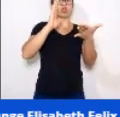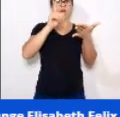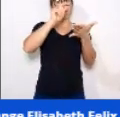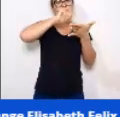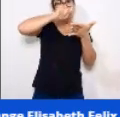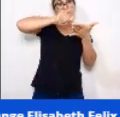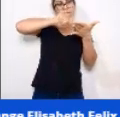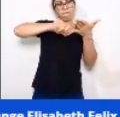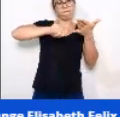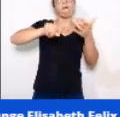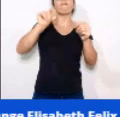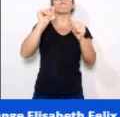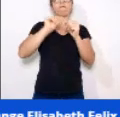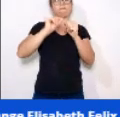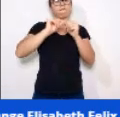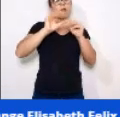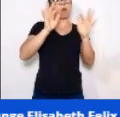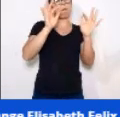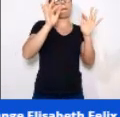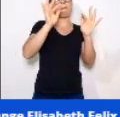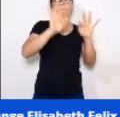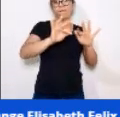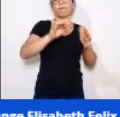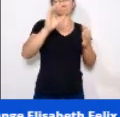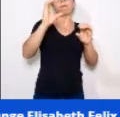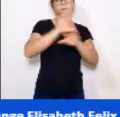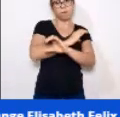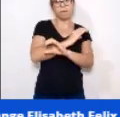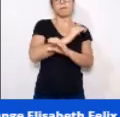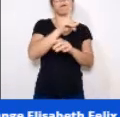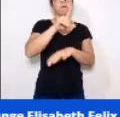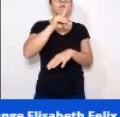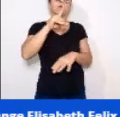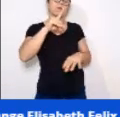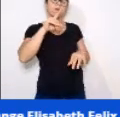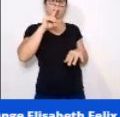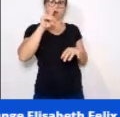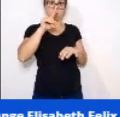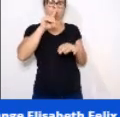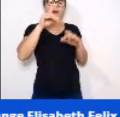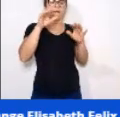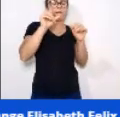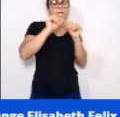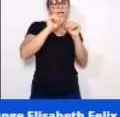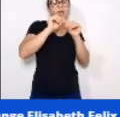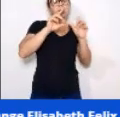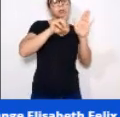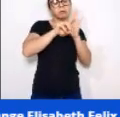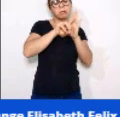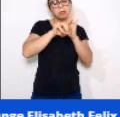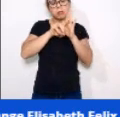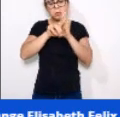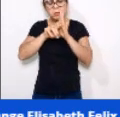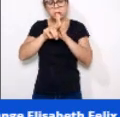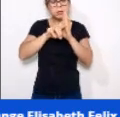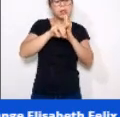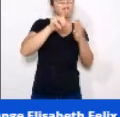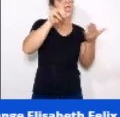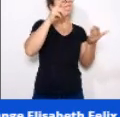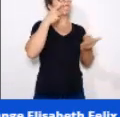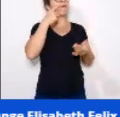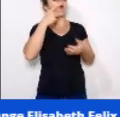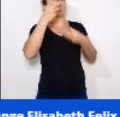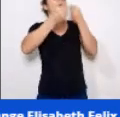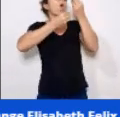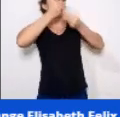as atividades desenvolvidas, você vai fazer a análise de uma por uma e vai ver como é que se deu a progressão da aprendizagem desse